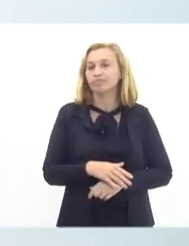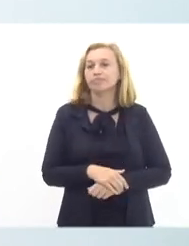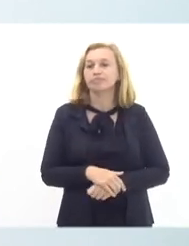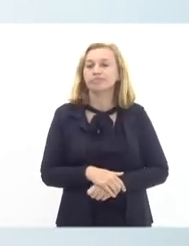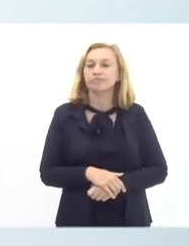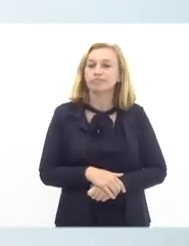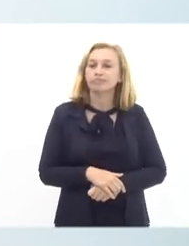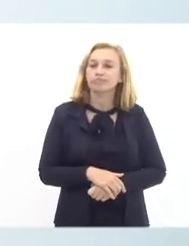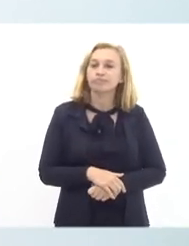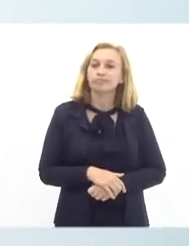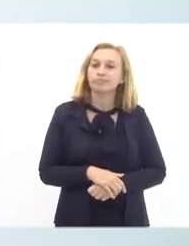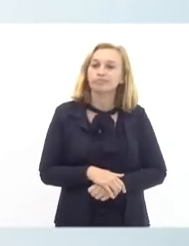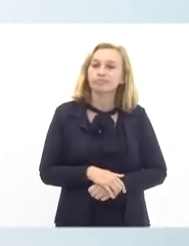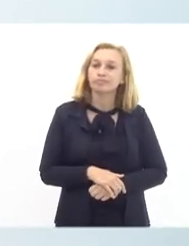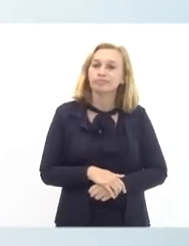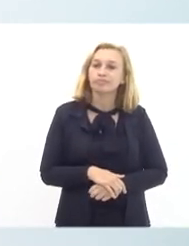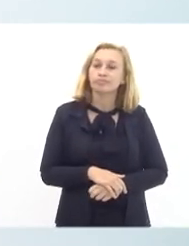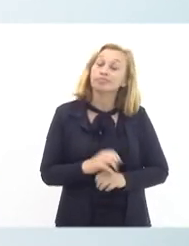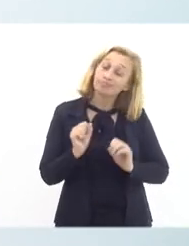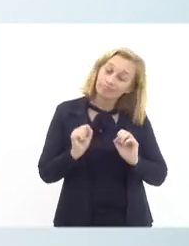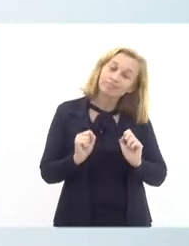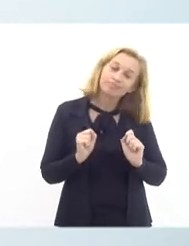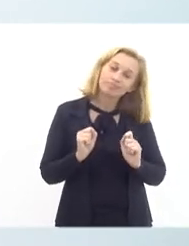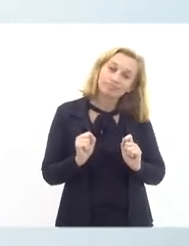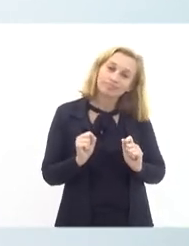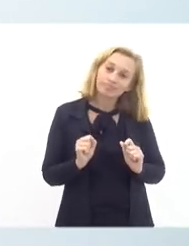e que daqui a gente possa